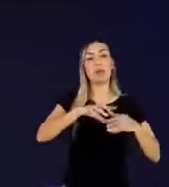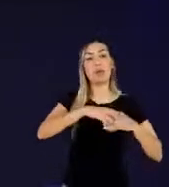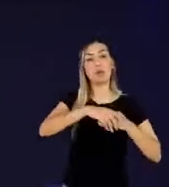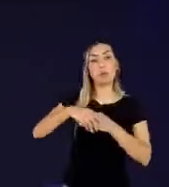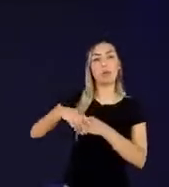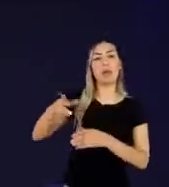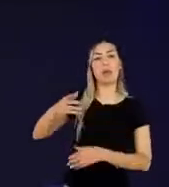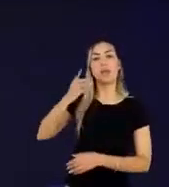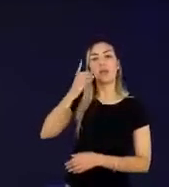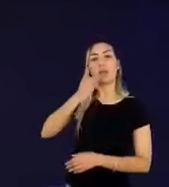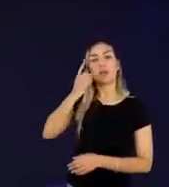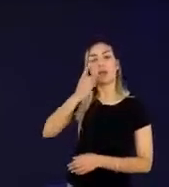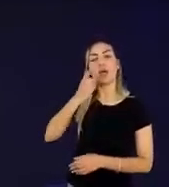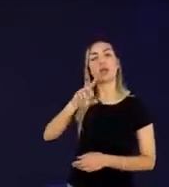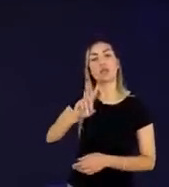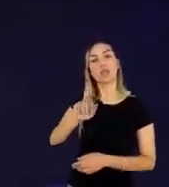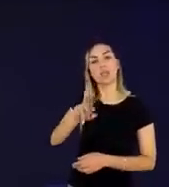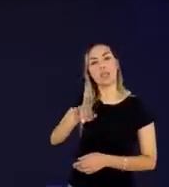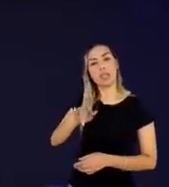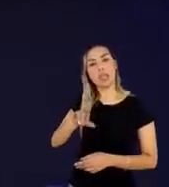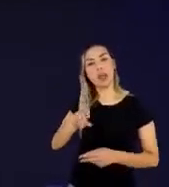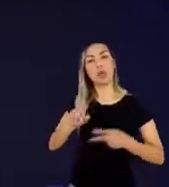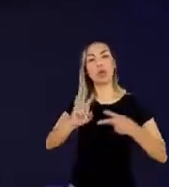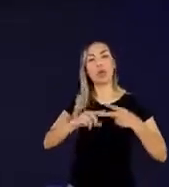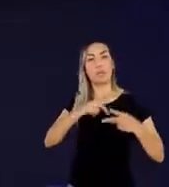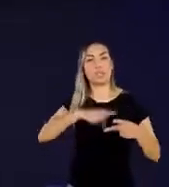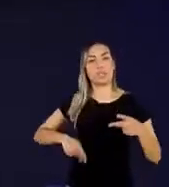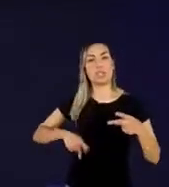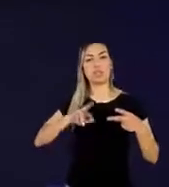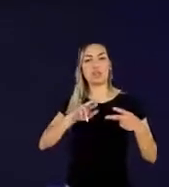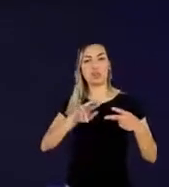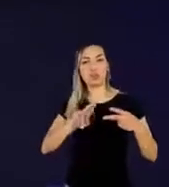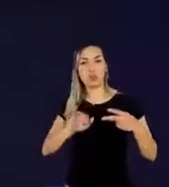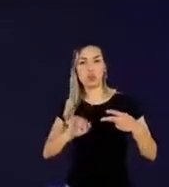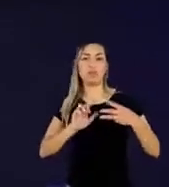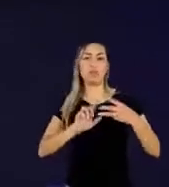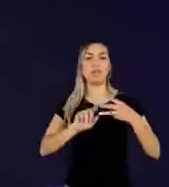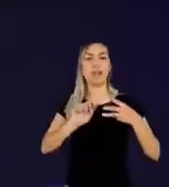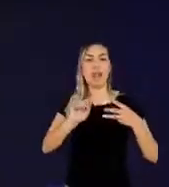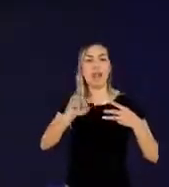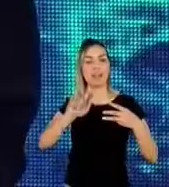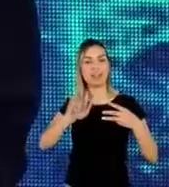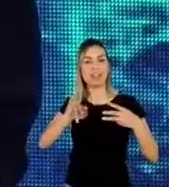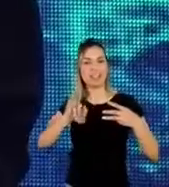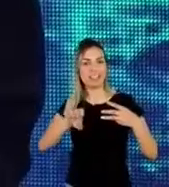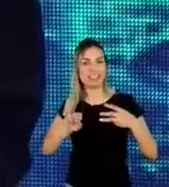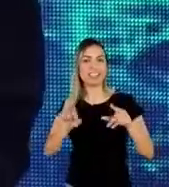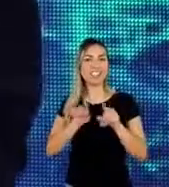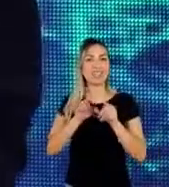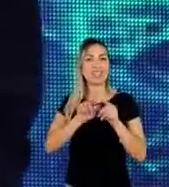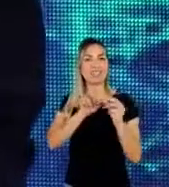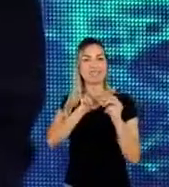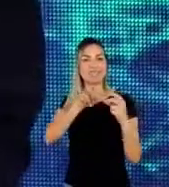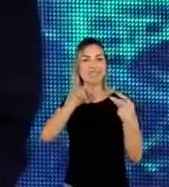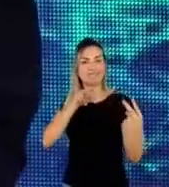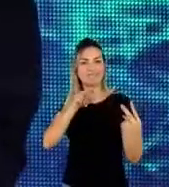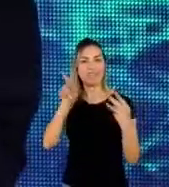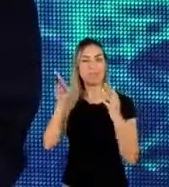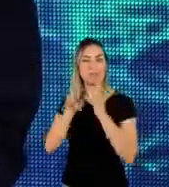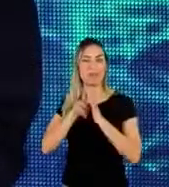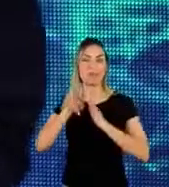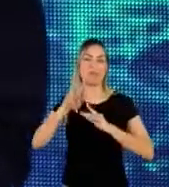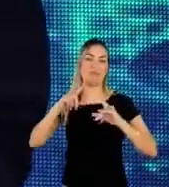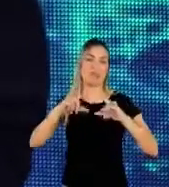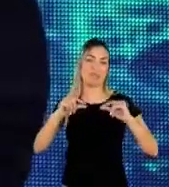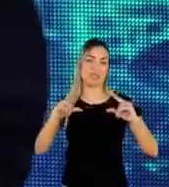deputado Danilo, nosso presidente Rui Altieri e a Agnes, que participa com a gente de Brasília. Bom, estamos com um